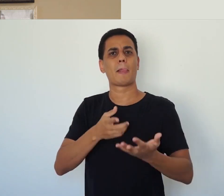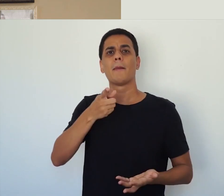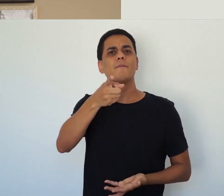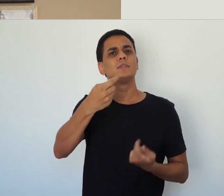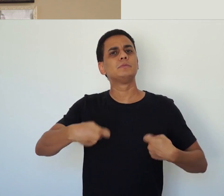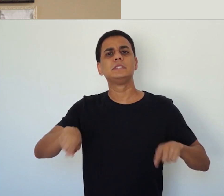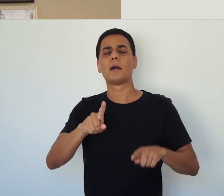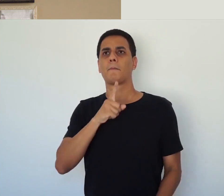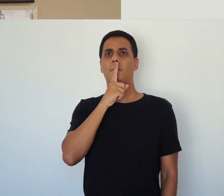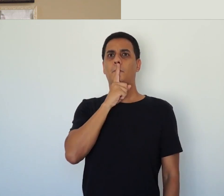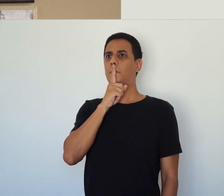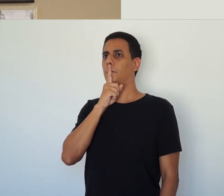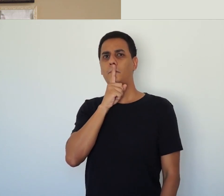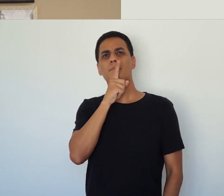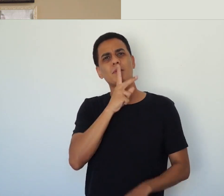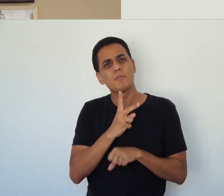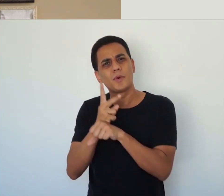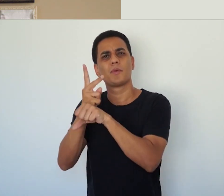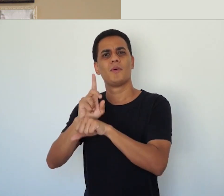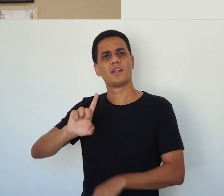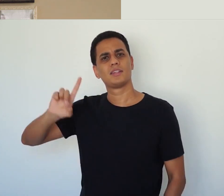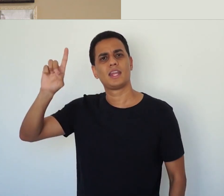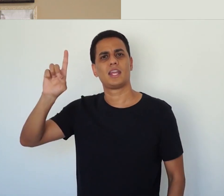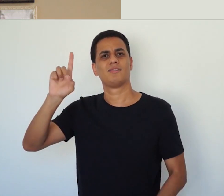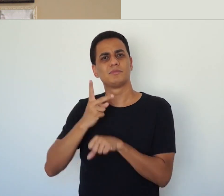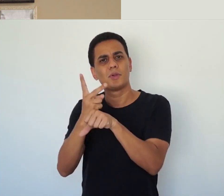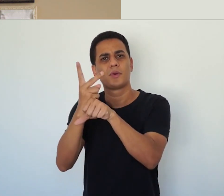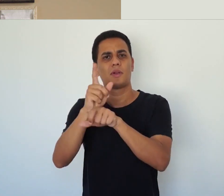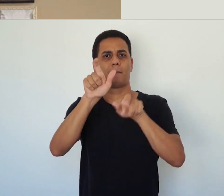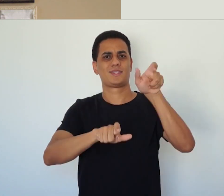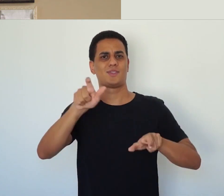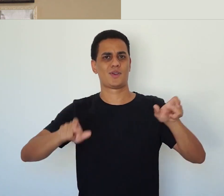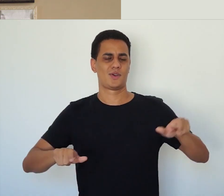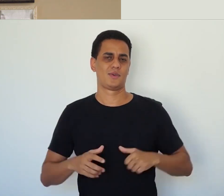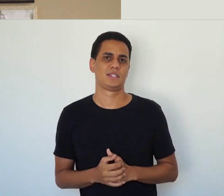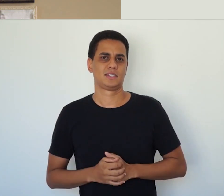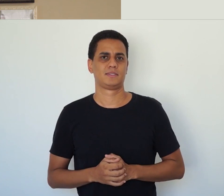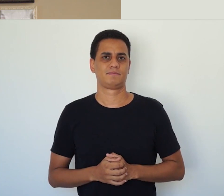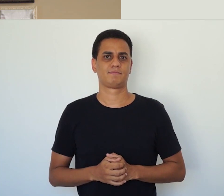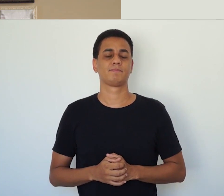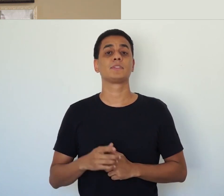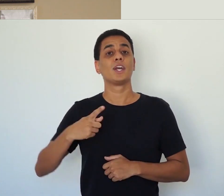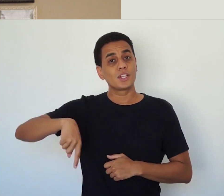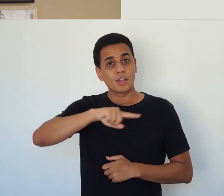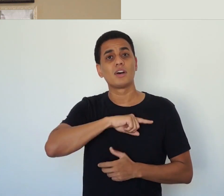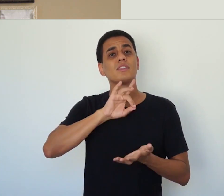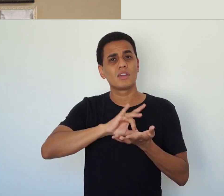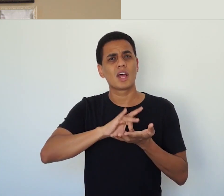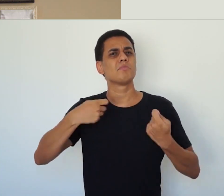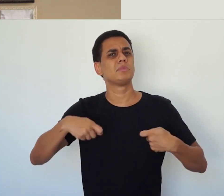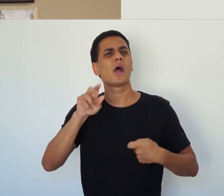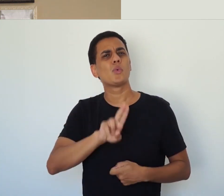fala, não fique em silêncio, vá ao encontro de Deus e vá ao encontro de pessoas. Eu quero dizer para